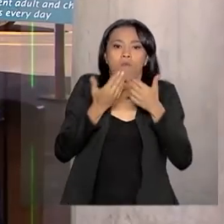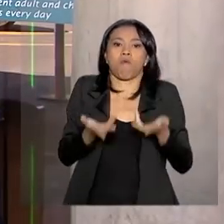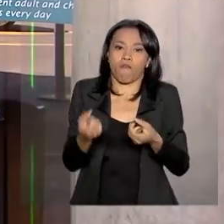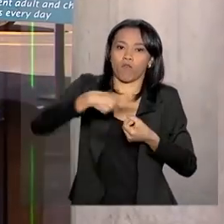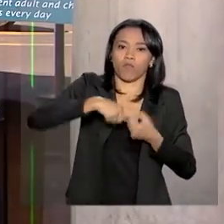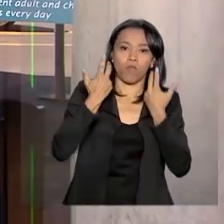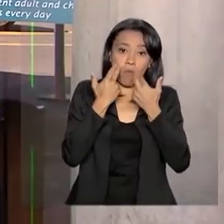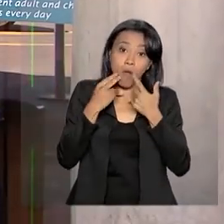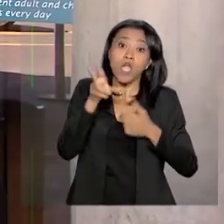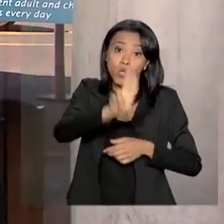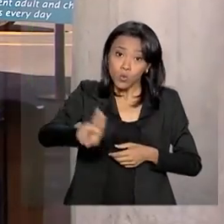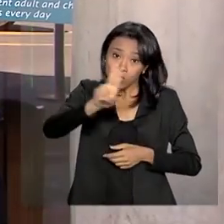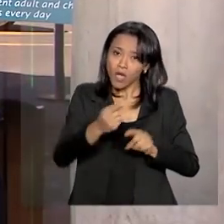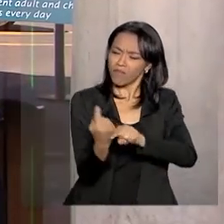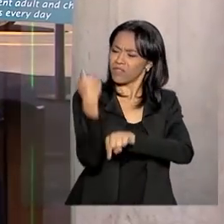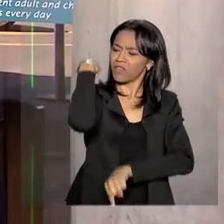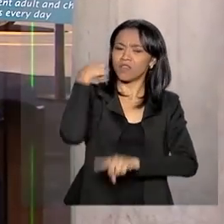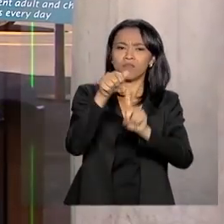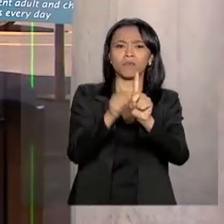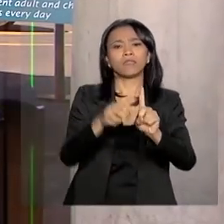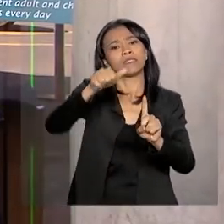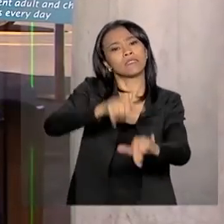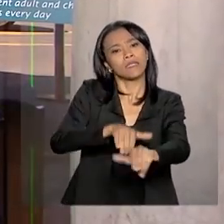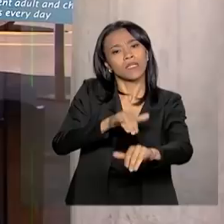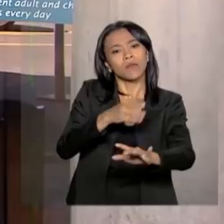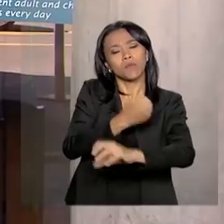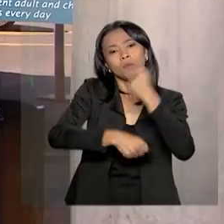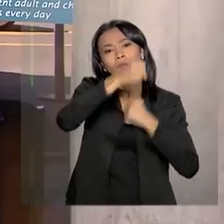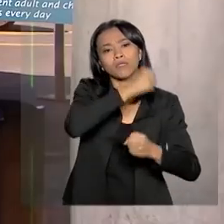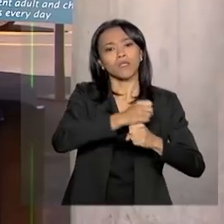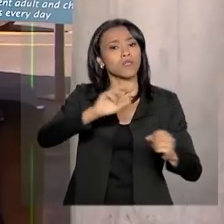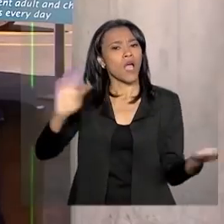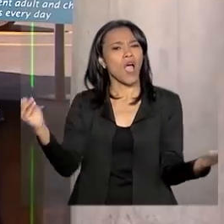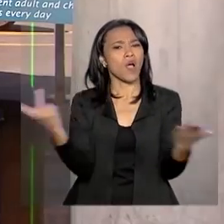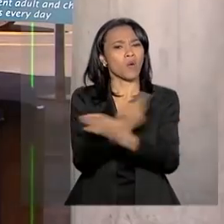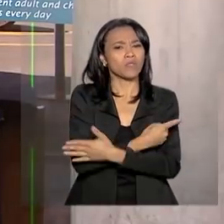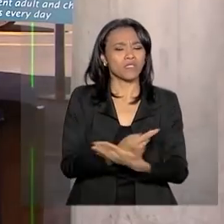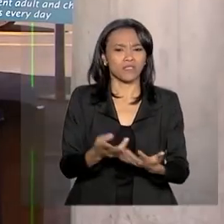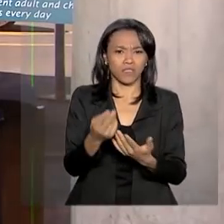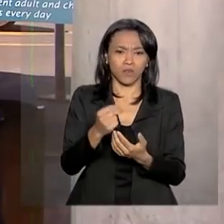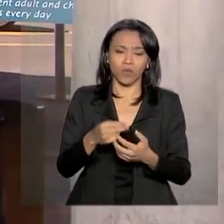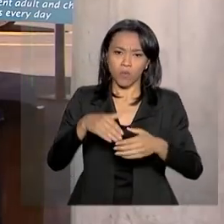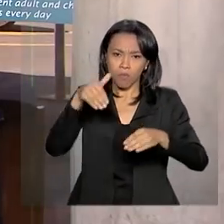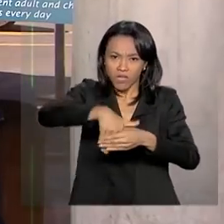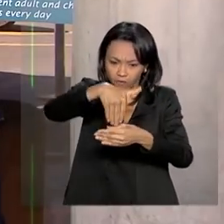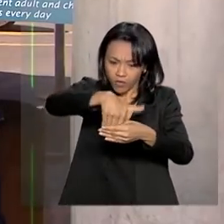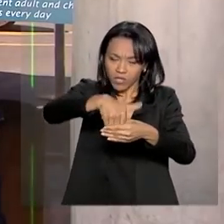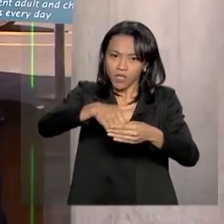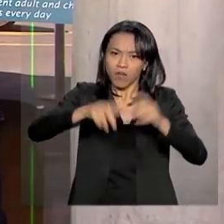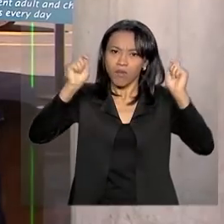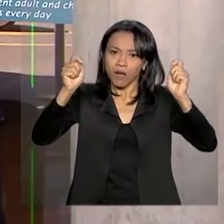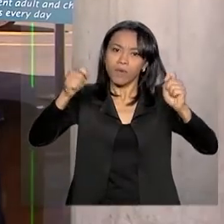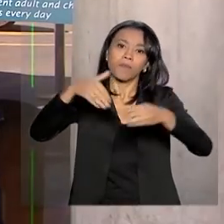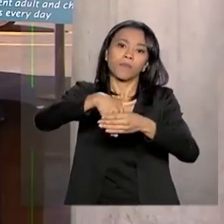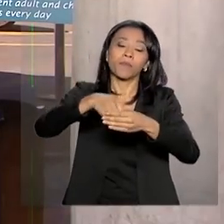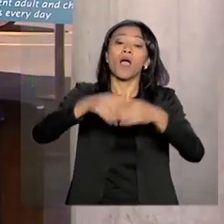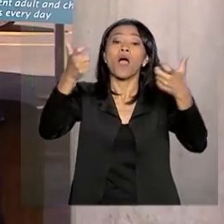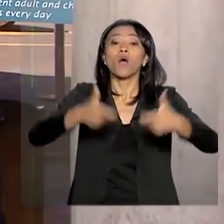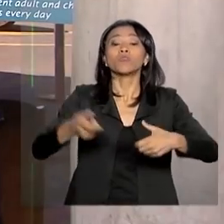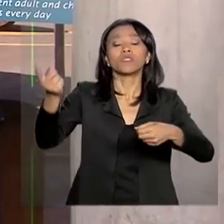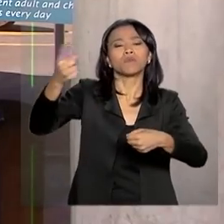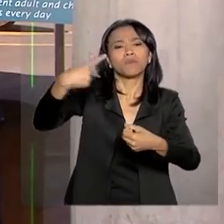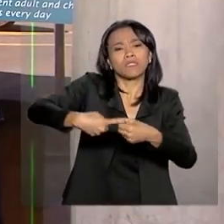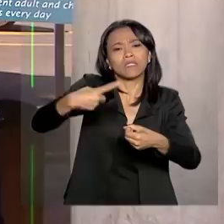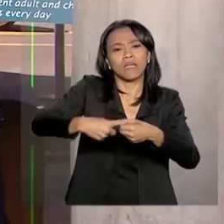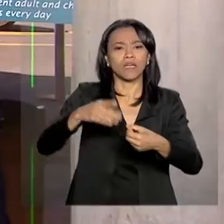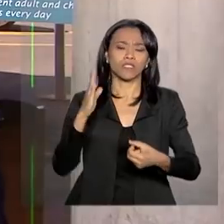de colostomia desde setembro do ano passado, quando foi vítima de um atentado, ainda durante a campanha presidencial na cidade de Juiz de Fora,